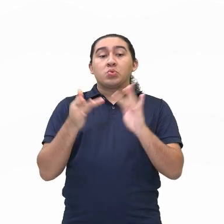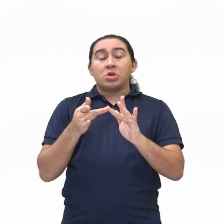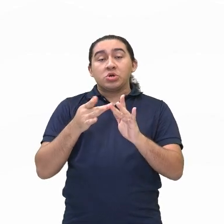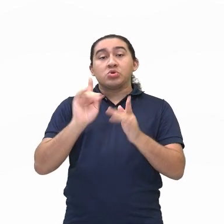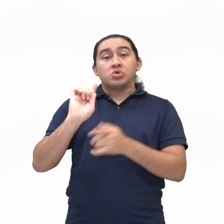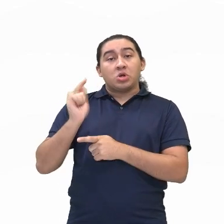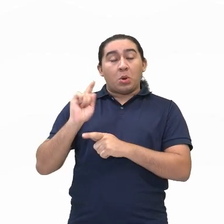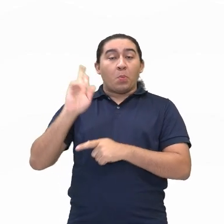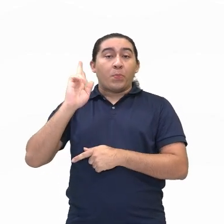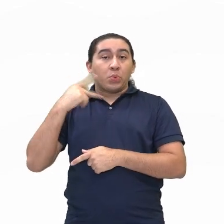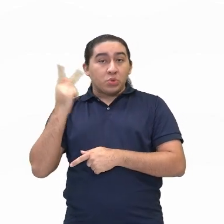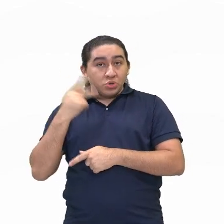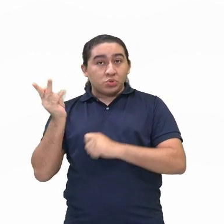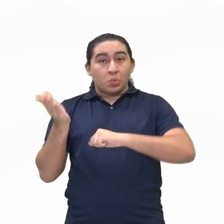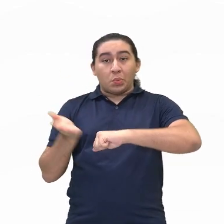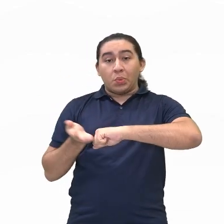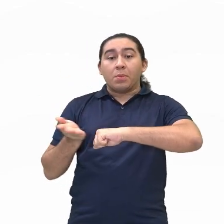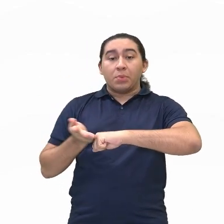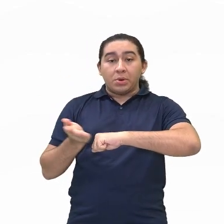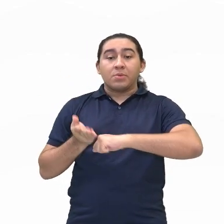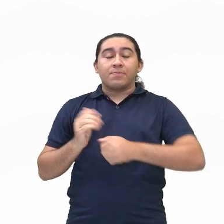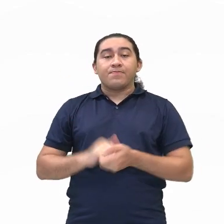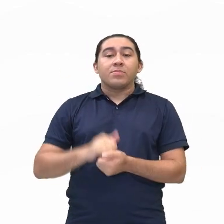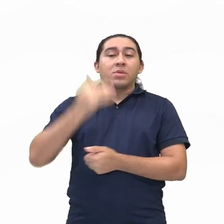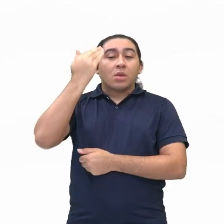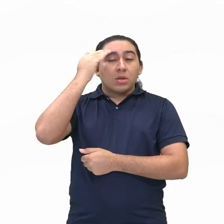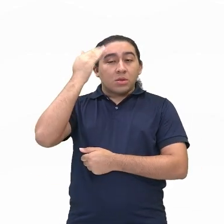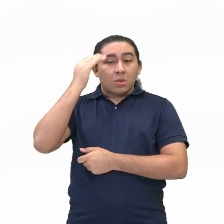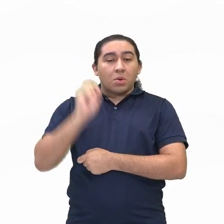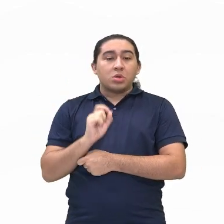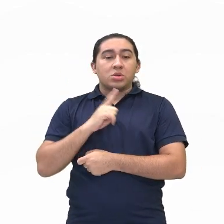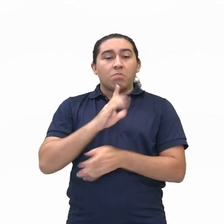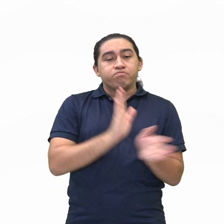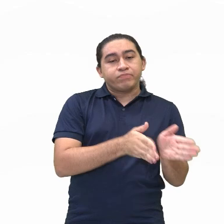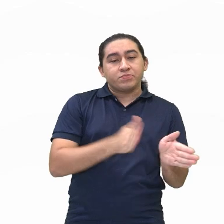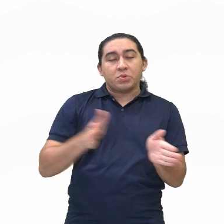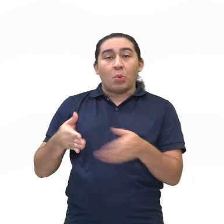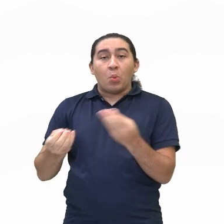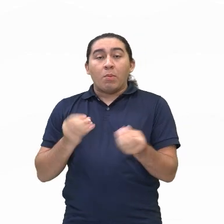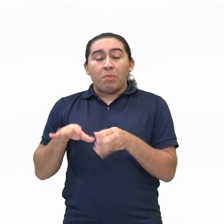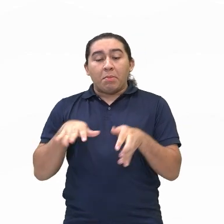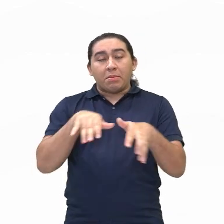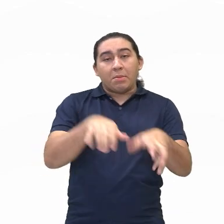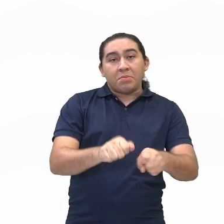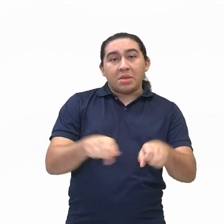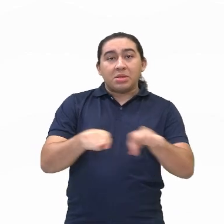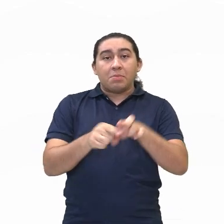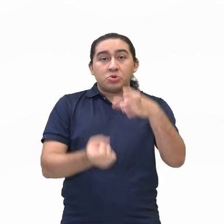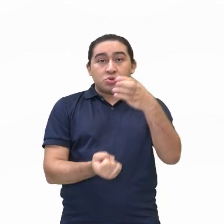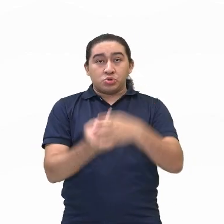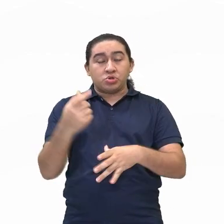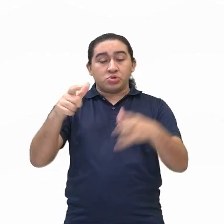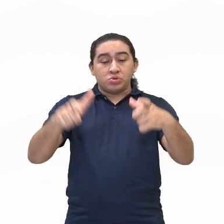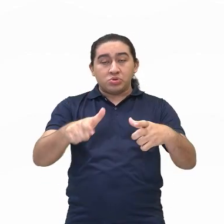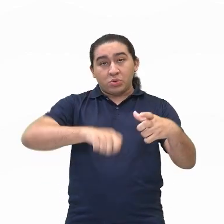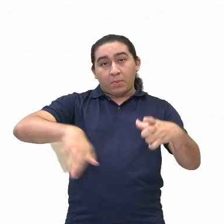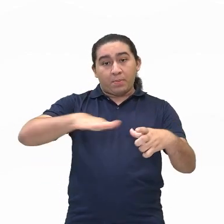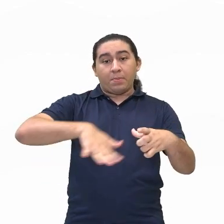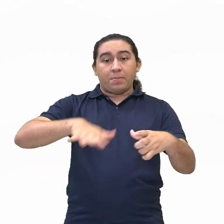geopolítico contemporâneo, compreensão dos processos de ocupação e formação de